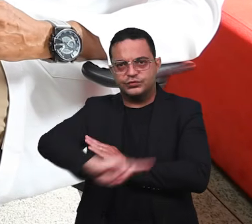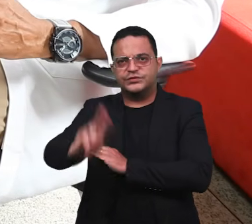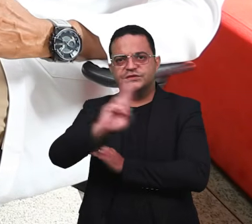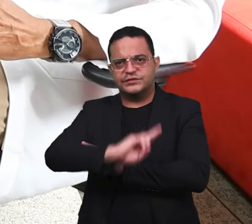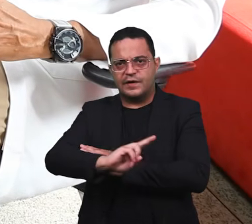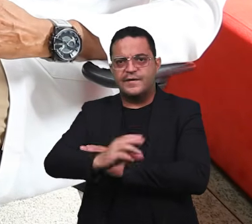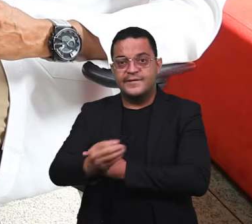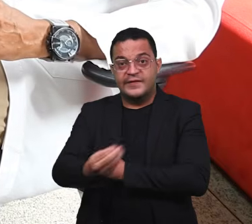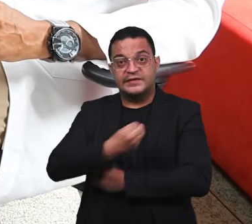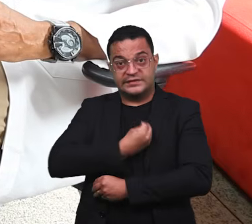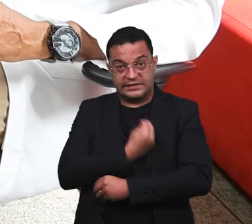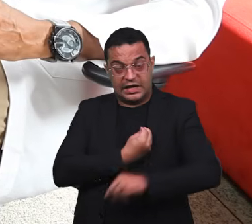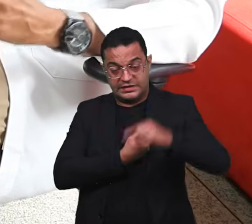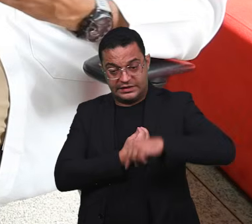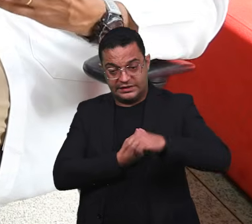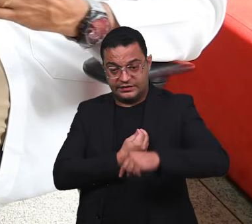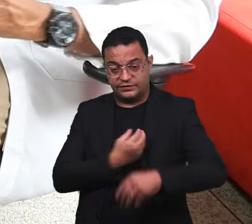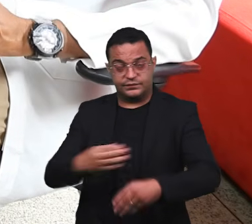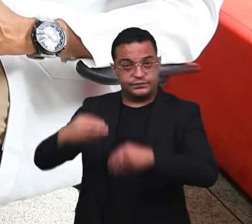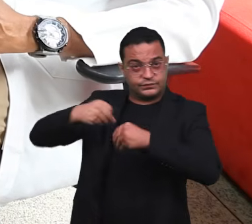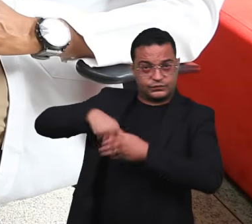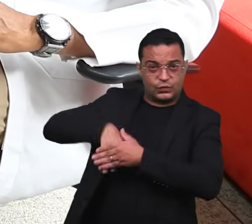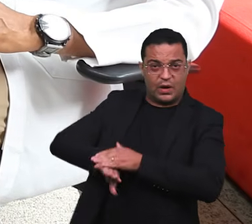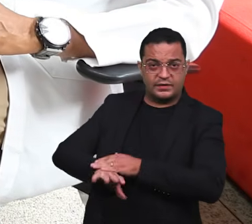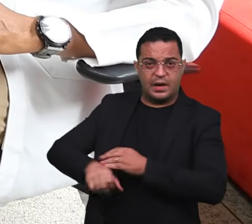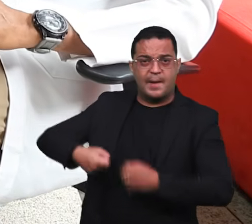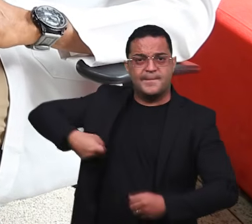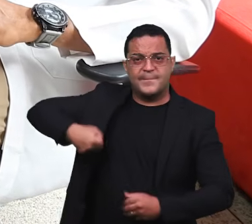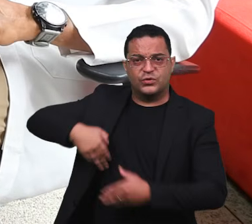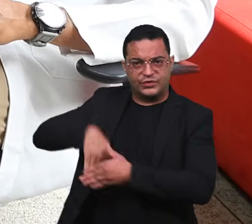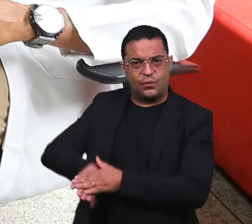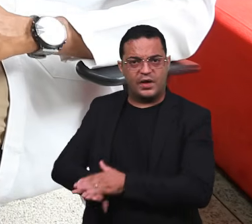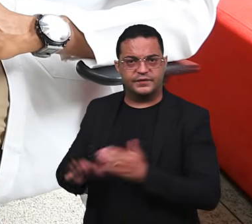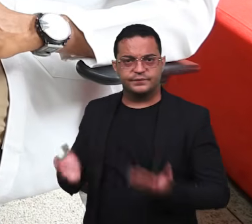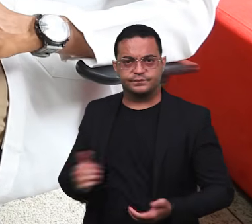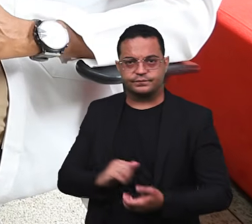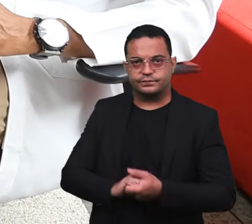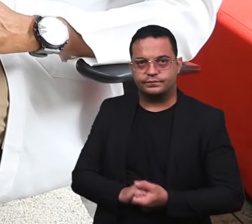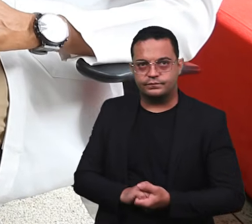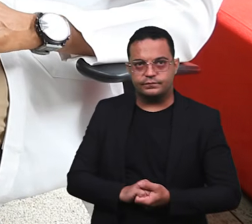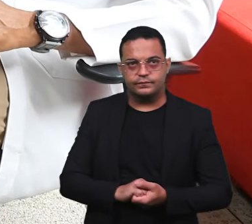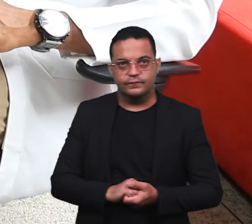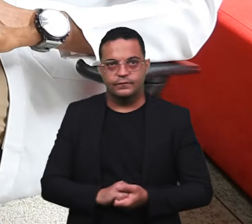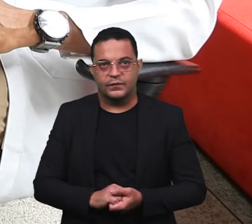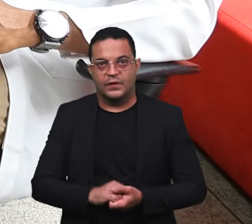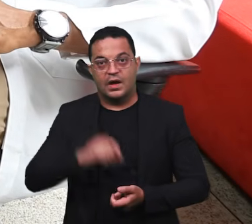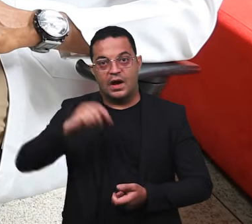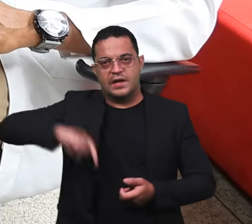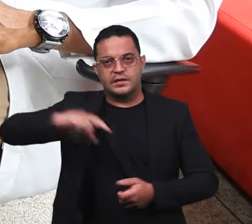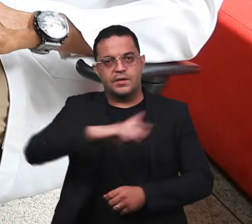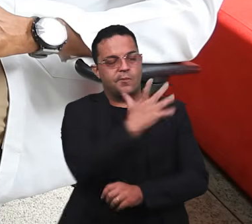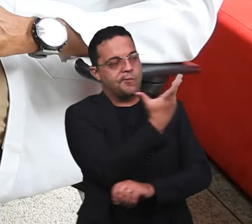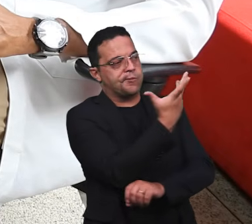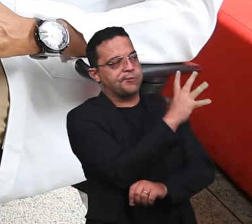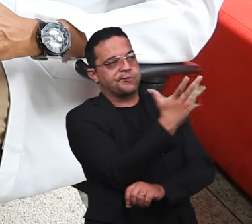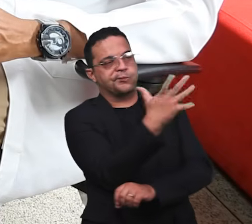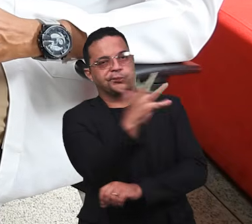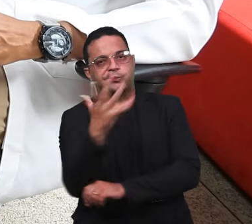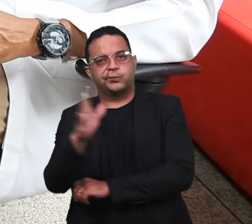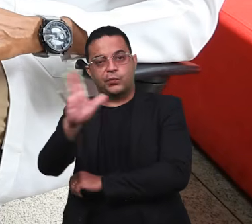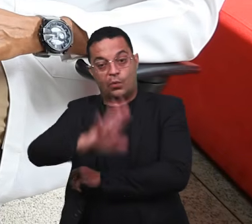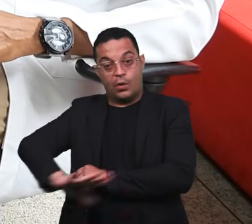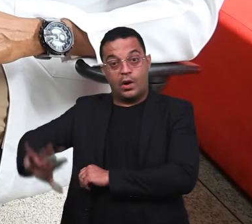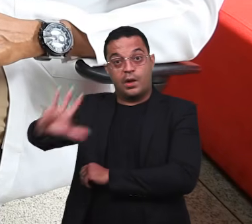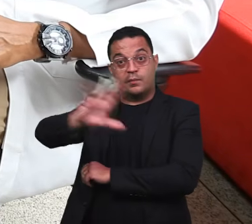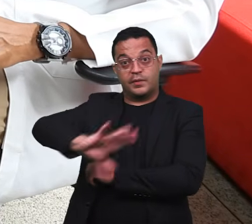usar, aquilo que já foi medicado, né? E especialmente o repelente. É interessante a gente frisar bastante isso. Olha só, nós estamos num ambiente de